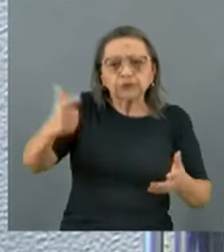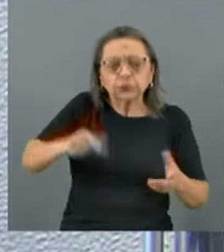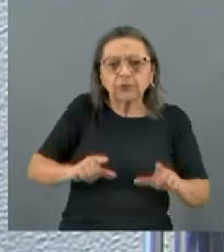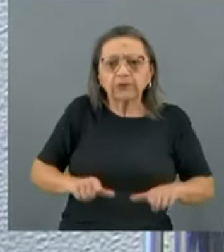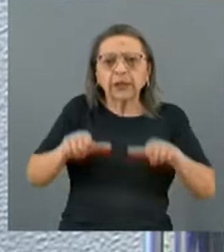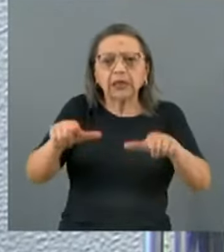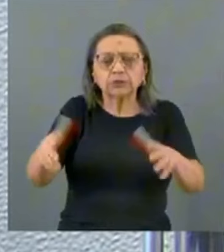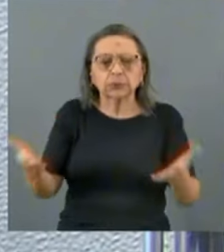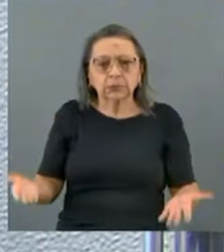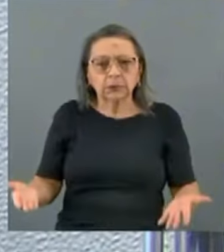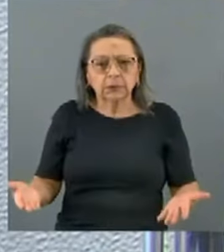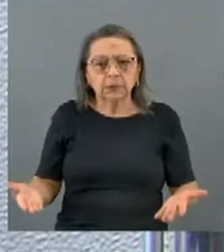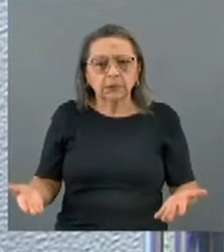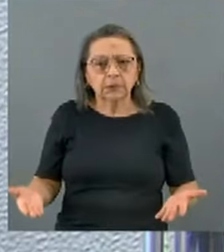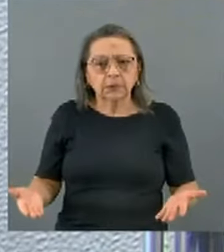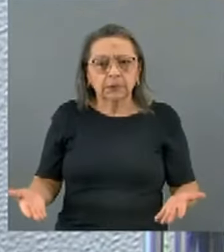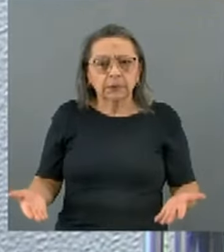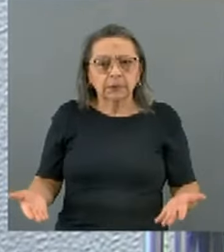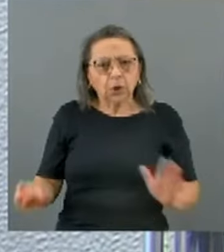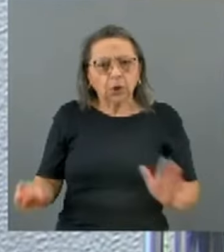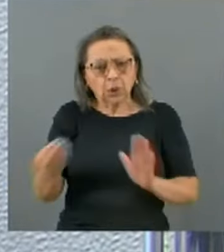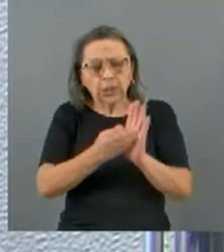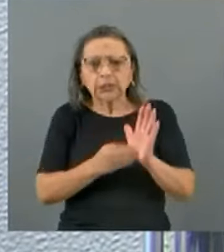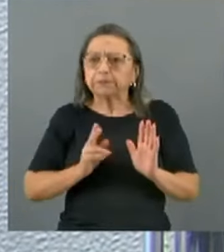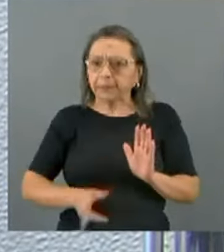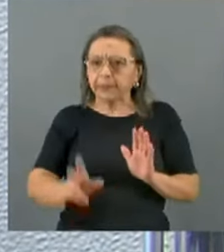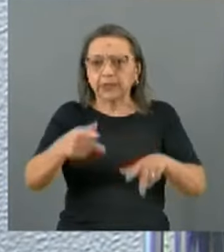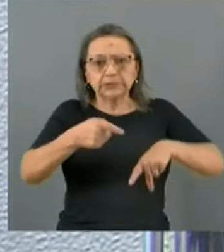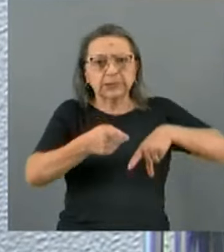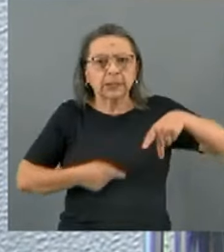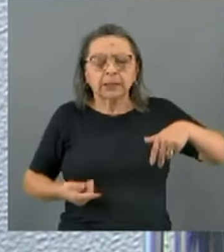laudo dizendo que ele permanece amputado? Não tem lógica.